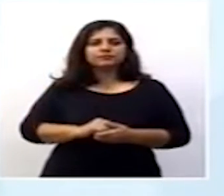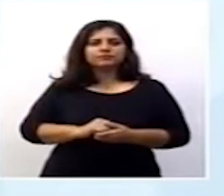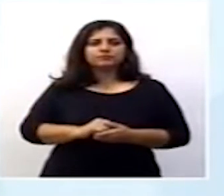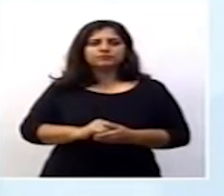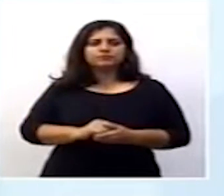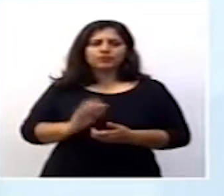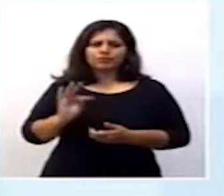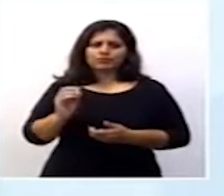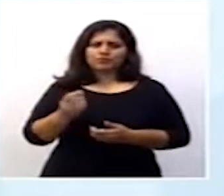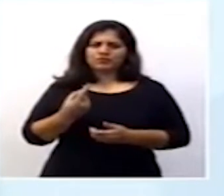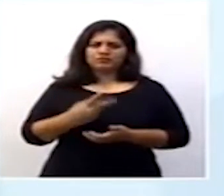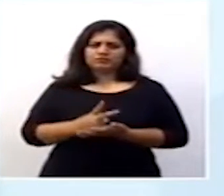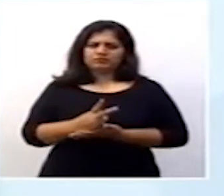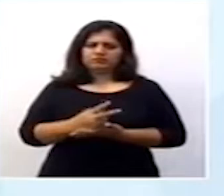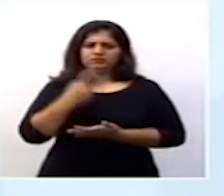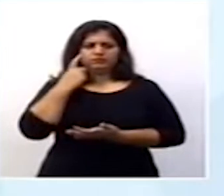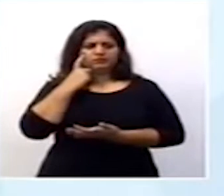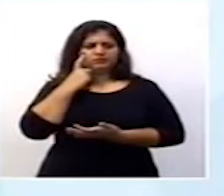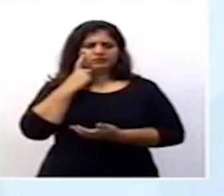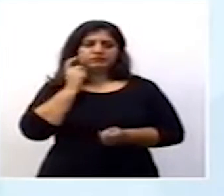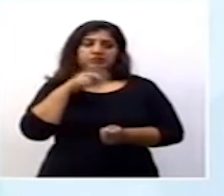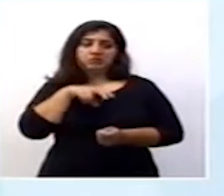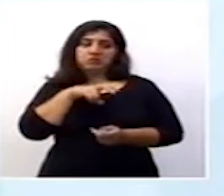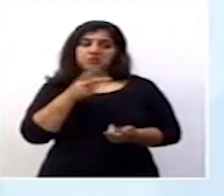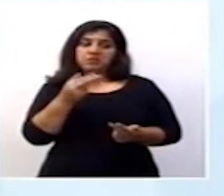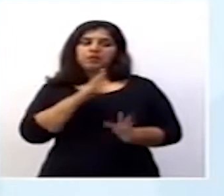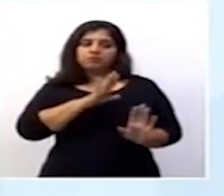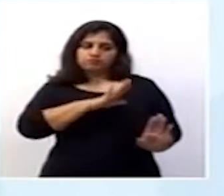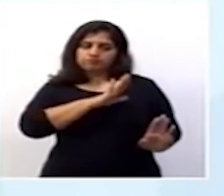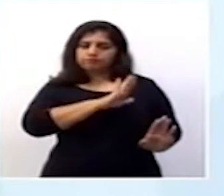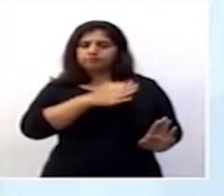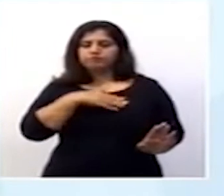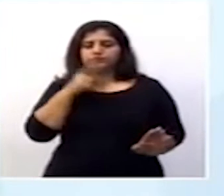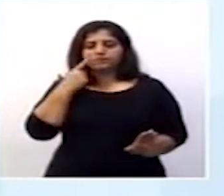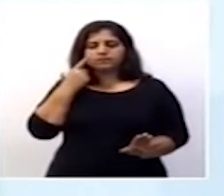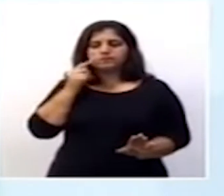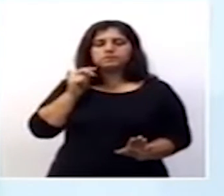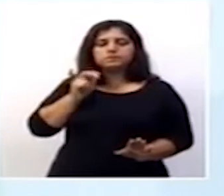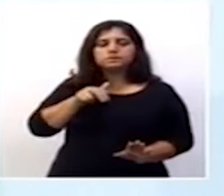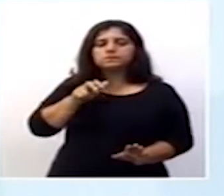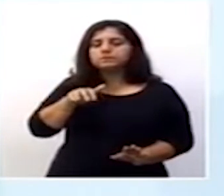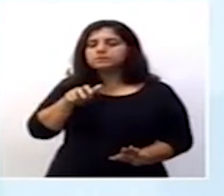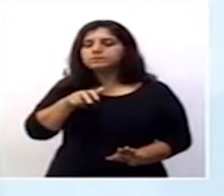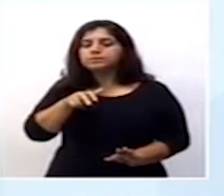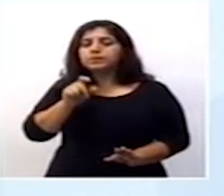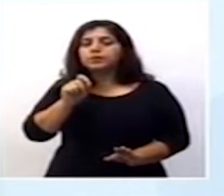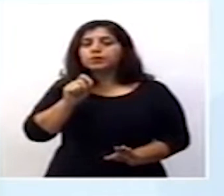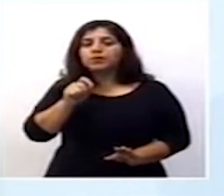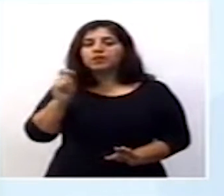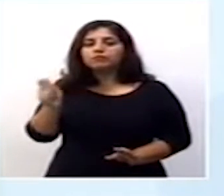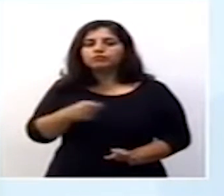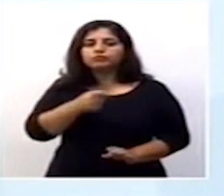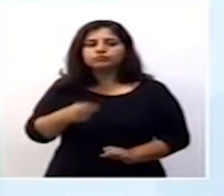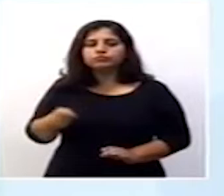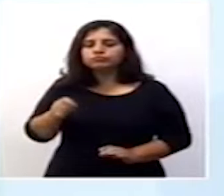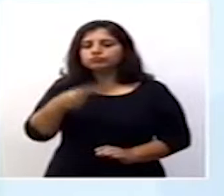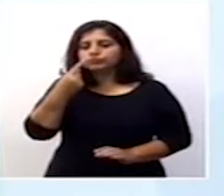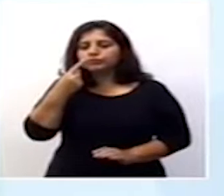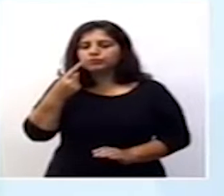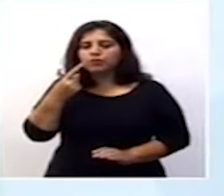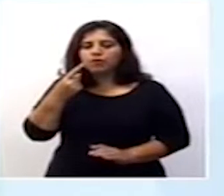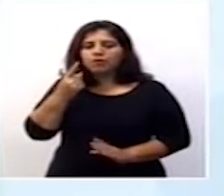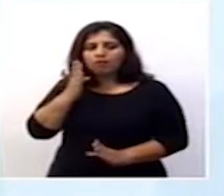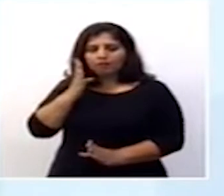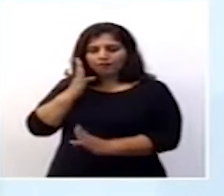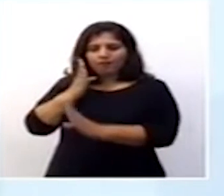já estava cismado com a cobra, mas ele foi lá dar uma olhadinha, ver se tinha alguma coisa. Pegou o seu facão e foi. Ele deu